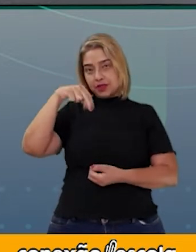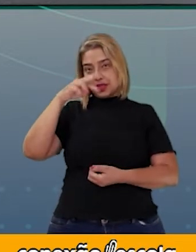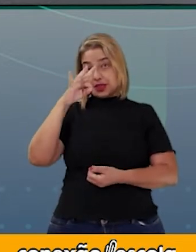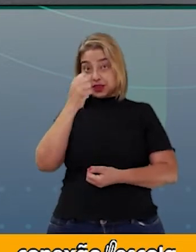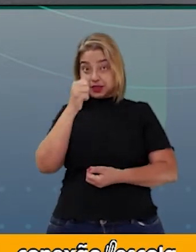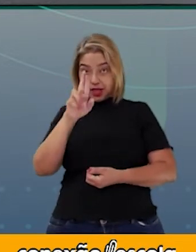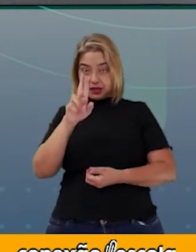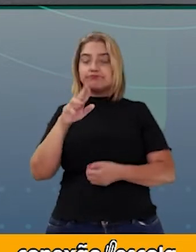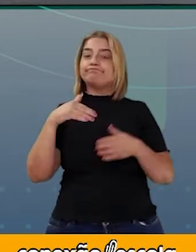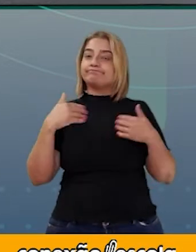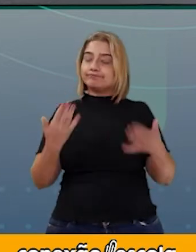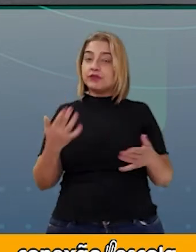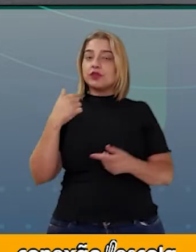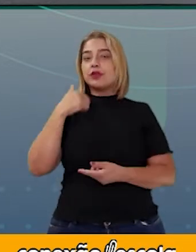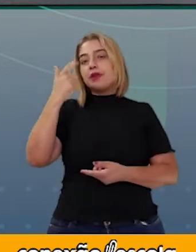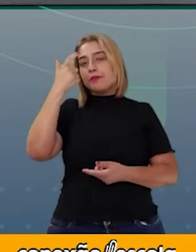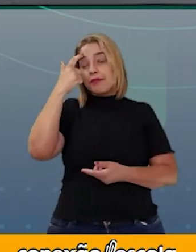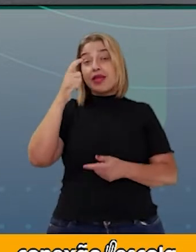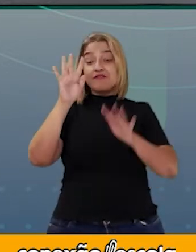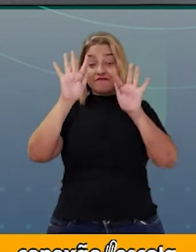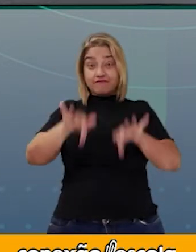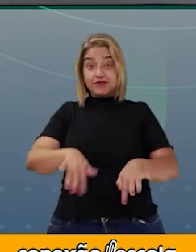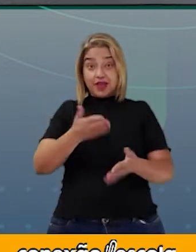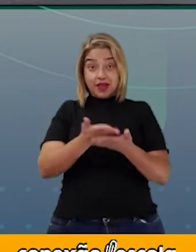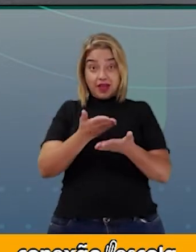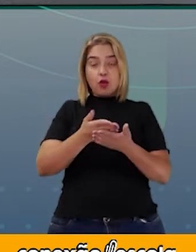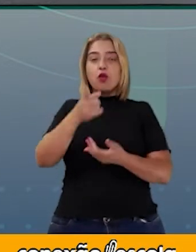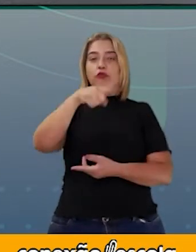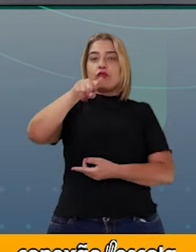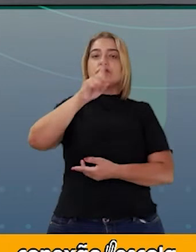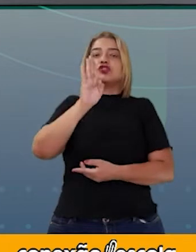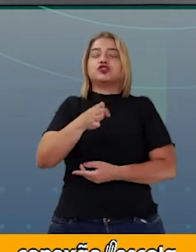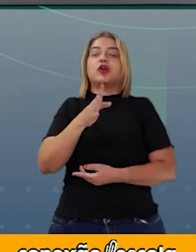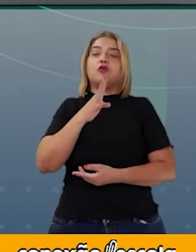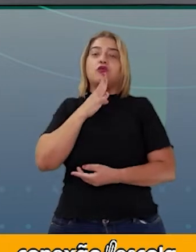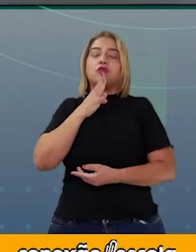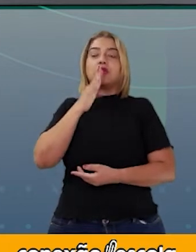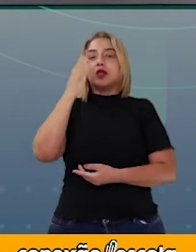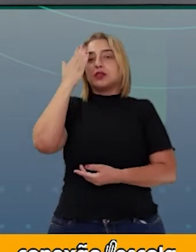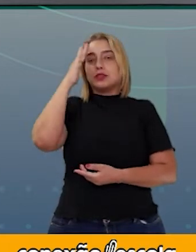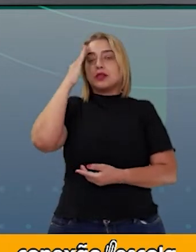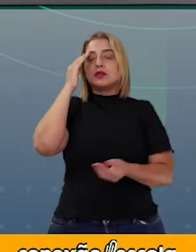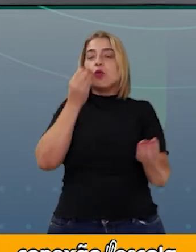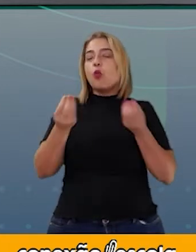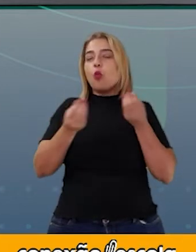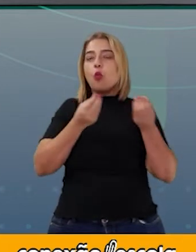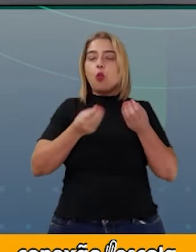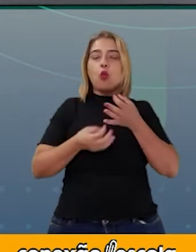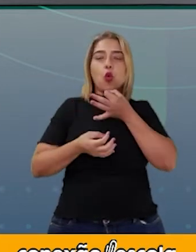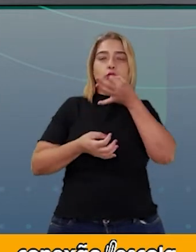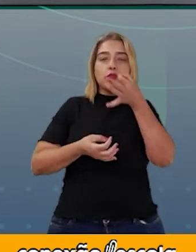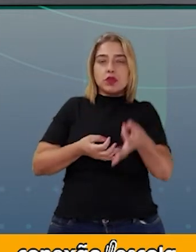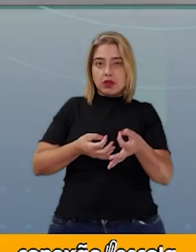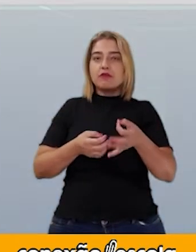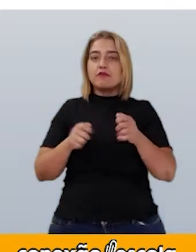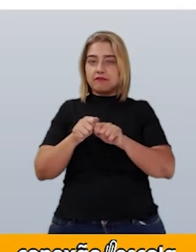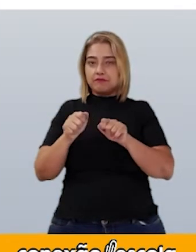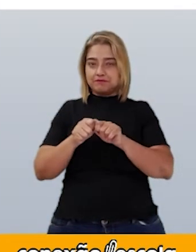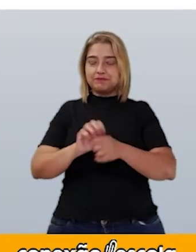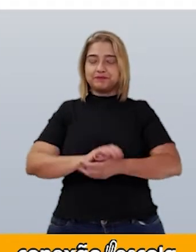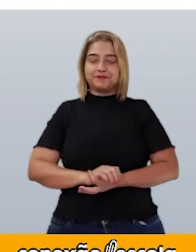dessa videoaula você entenda a necessidade de utilizar argumentos para comprovar uma opinião. Mas vejam